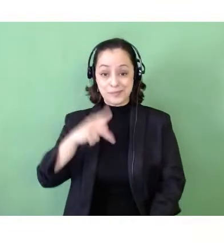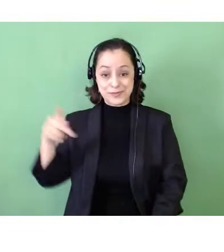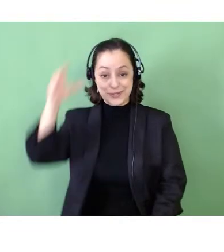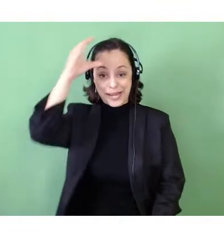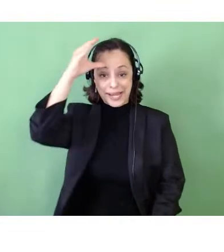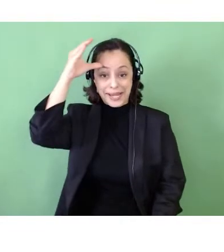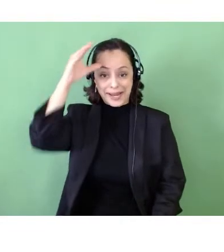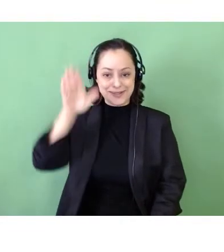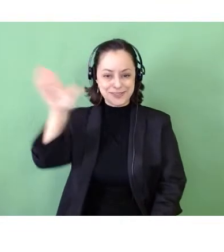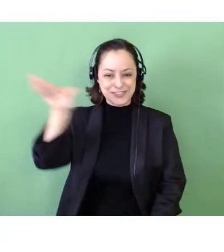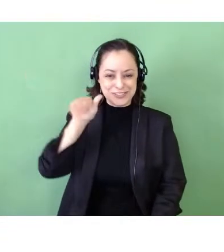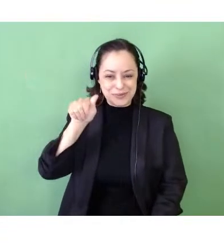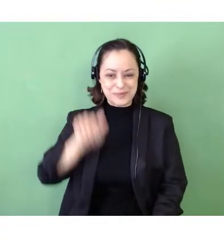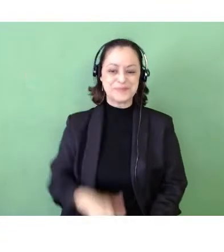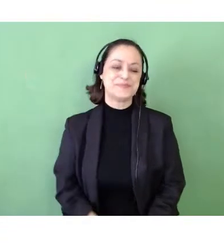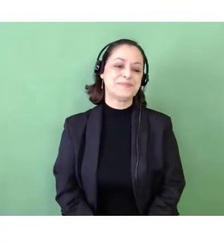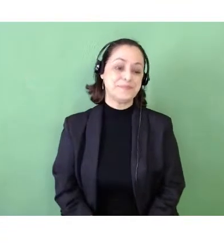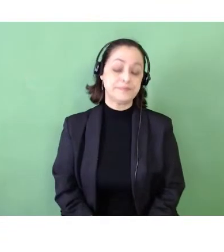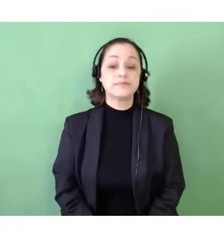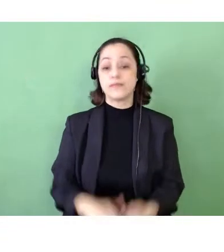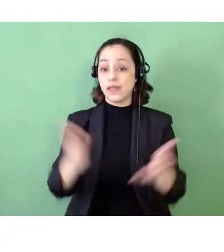Bom, podemos iniciar,